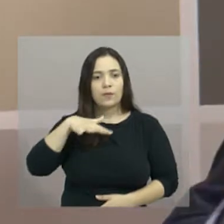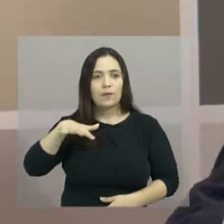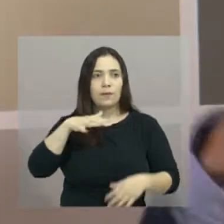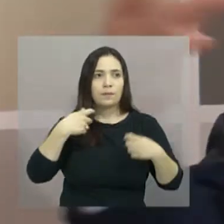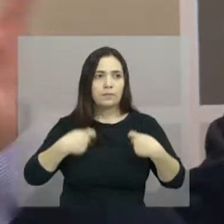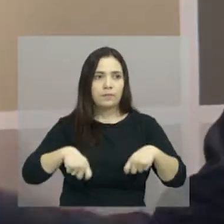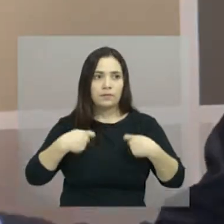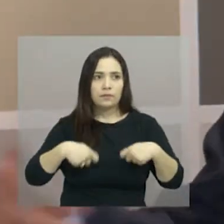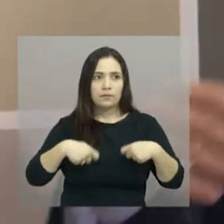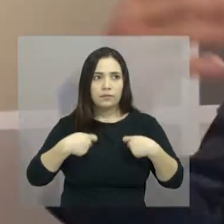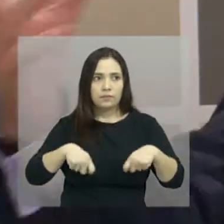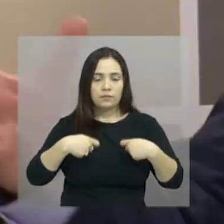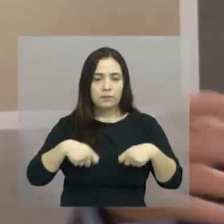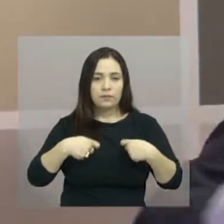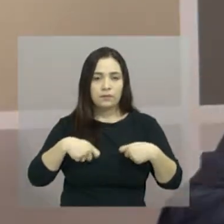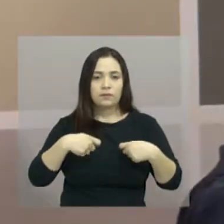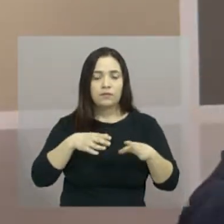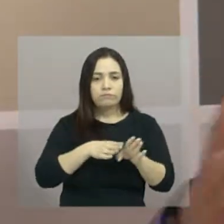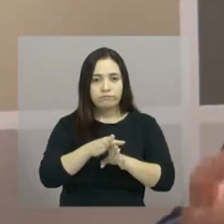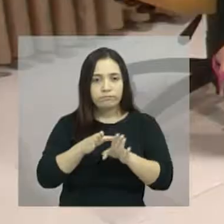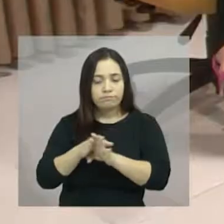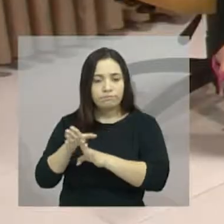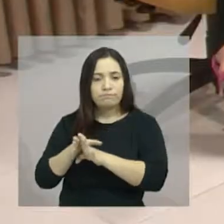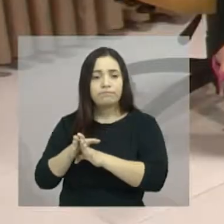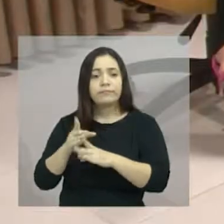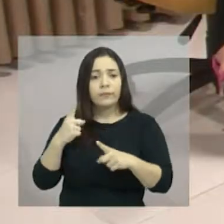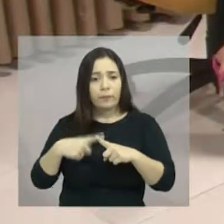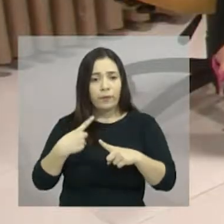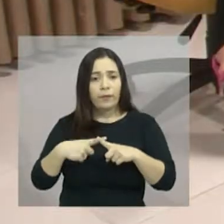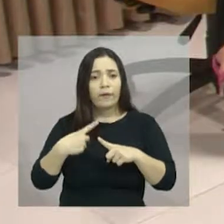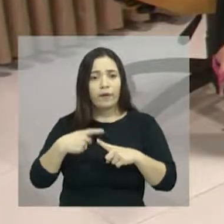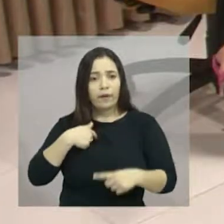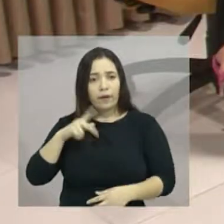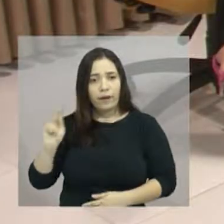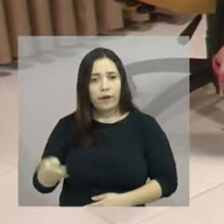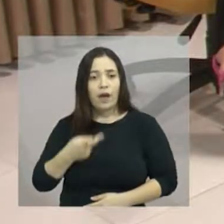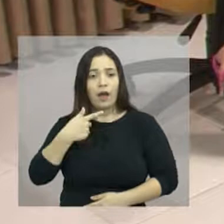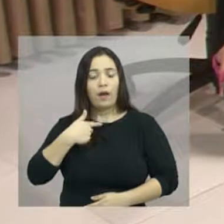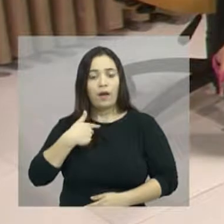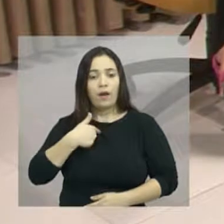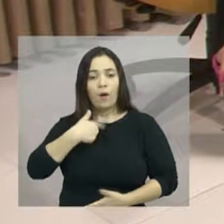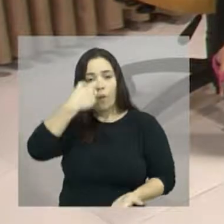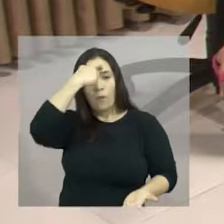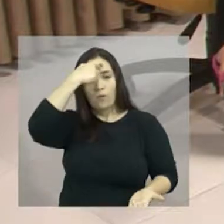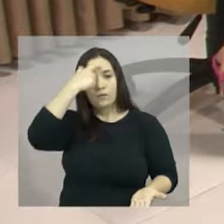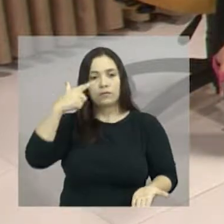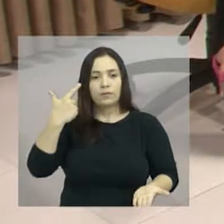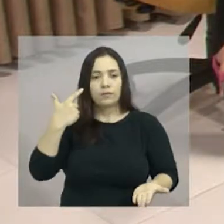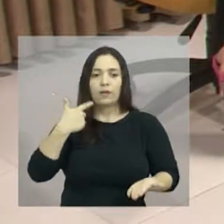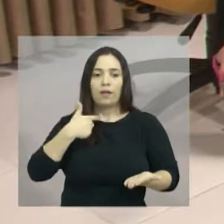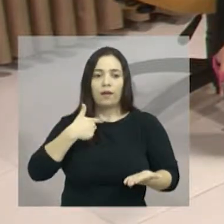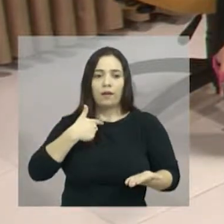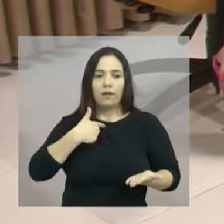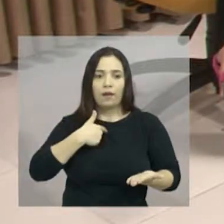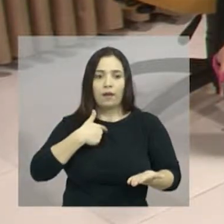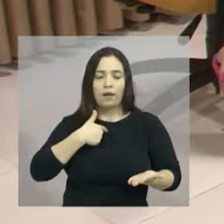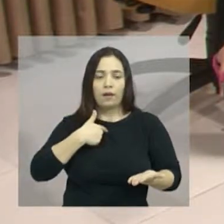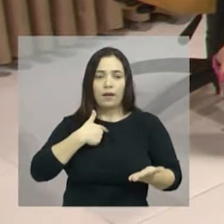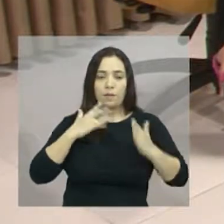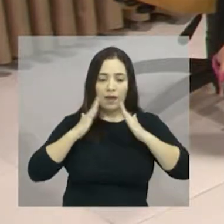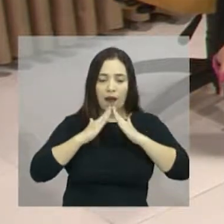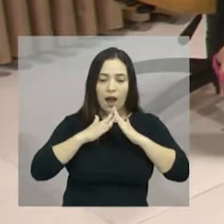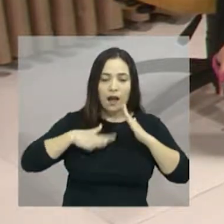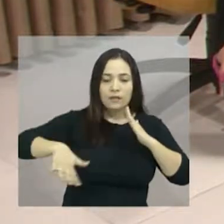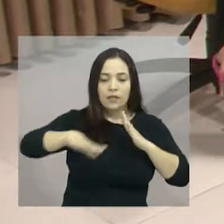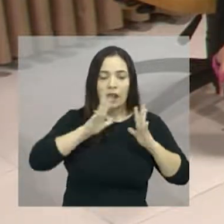grupo que está... Porque por muitas vezes eu adoeci por minha causa, né? Foi eu que não cuidei. Foi eu que não tratei, limpei o meu espaço, tomei